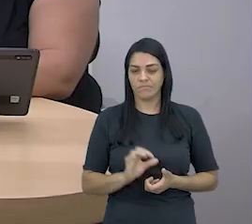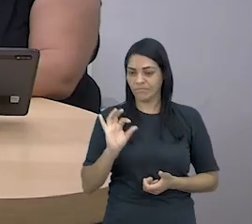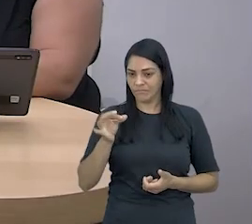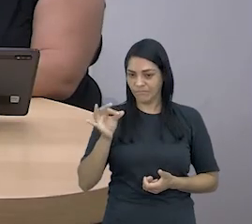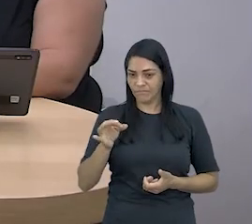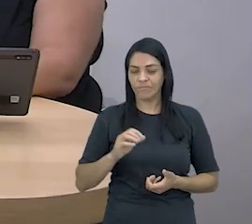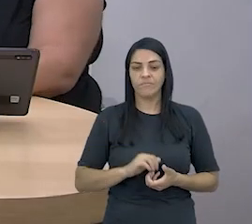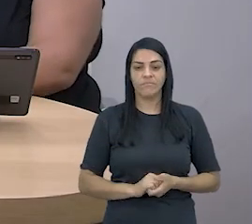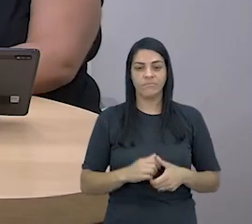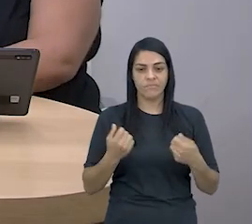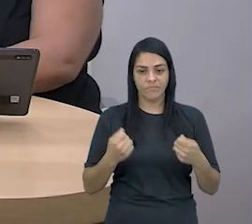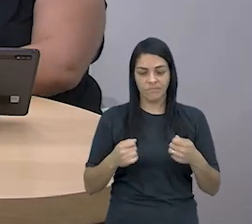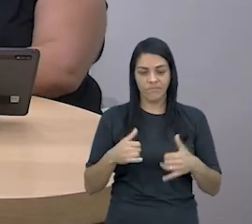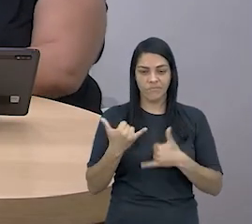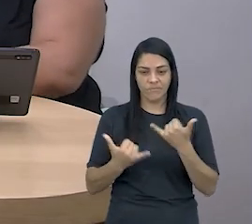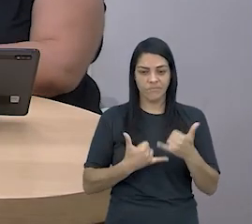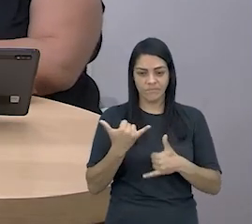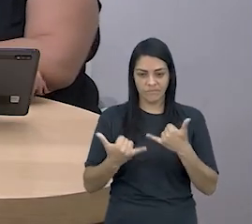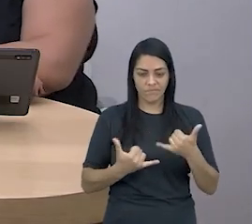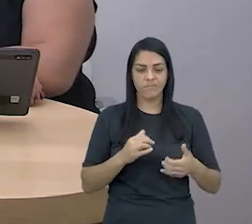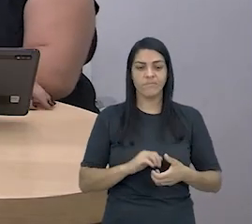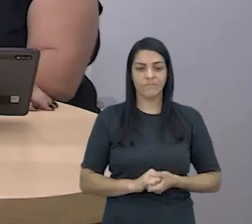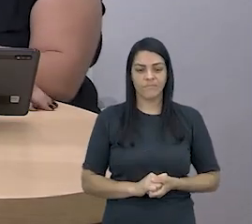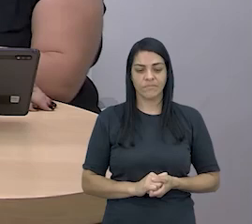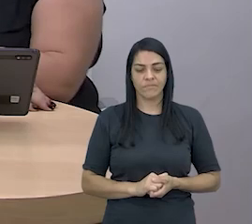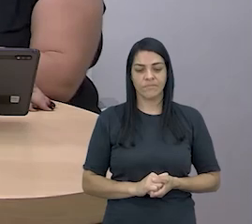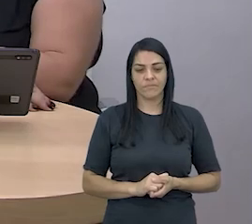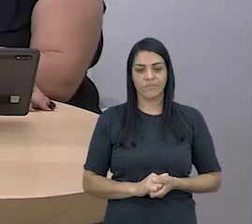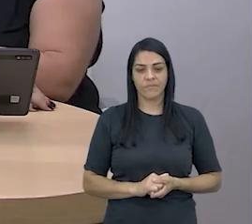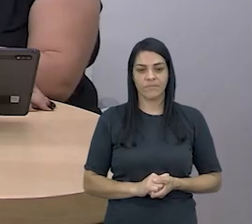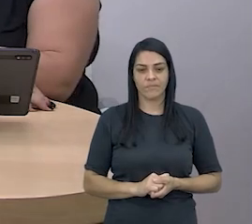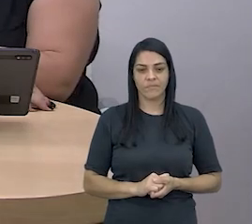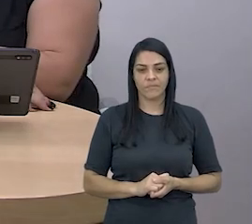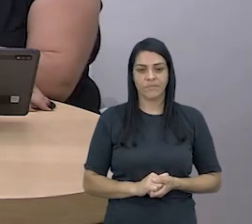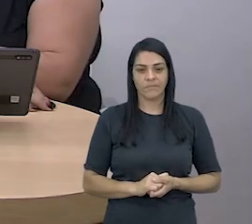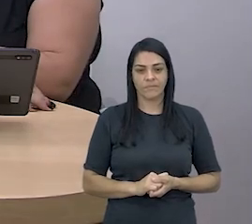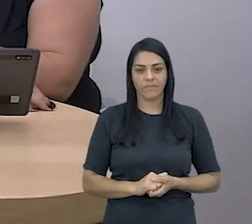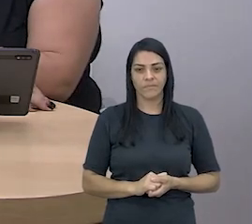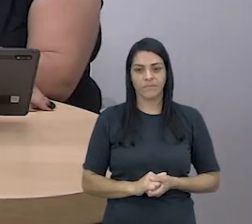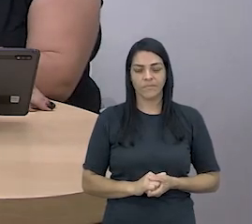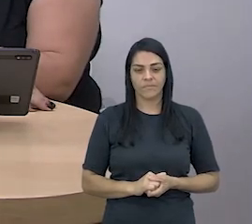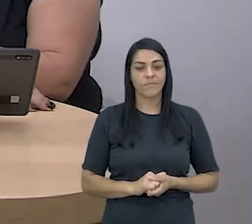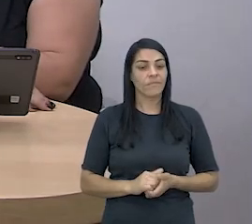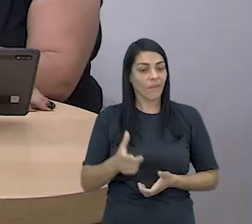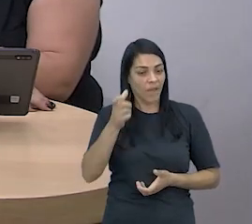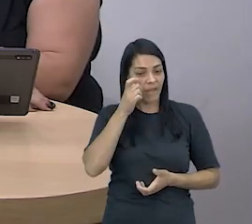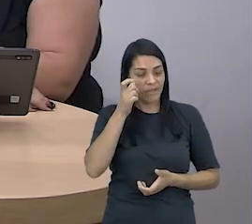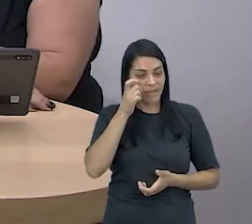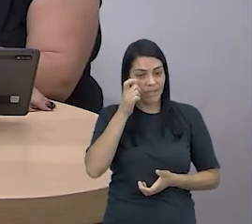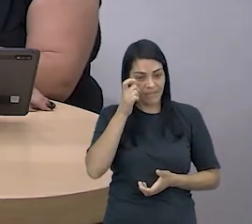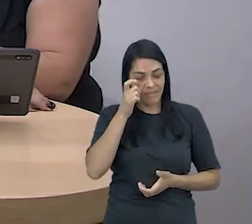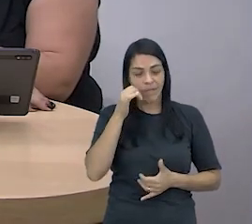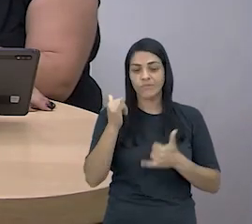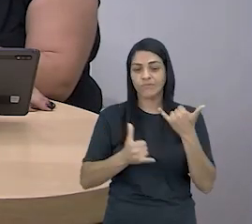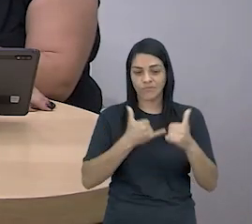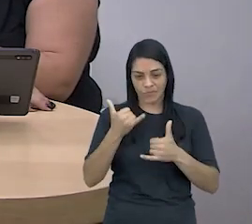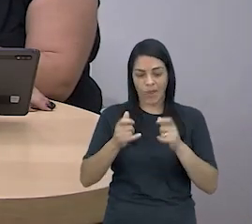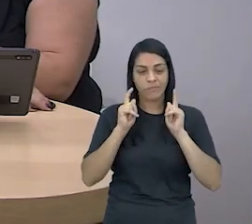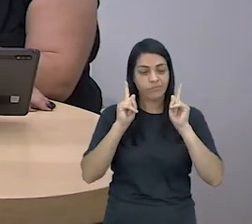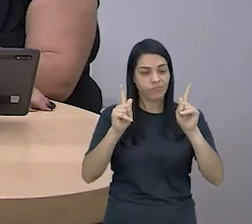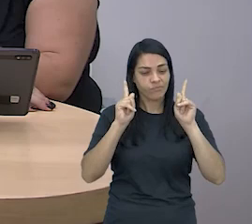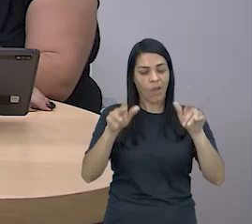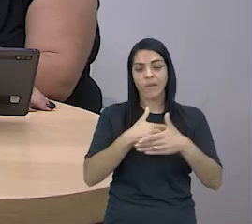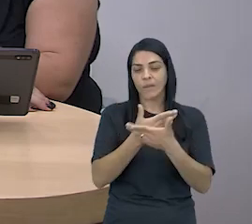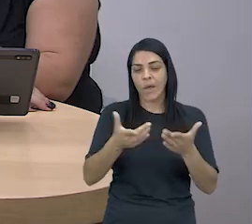eu preciso jogar, porque eu não sou muito boa de raciocínio lógico, não. É bem interessante, é um jogo divertido, é um jogo que a